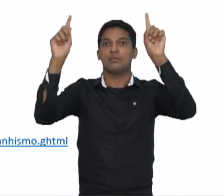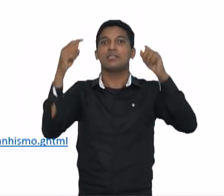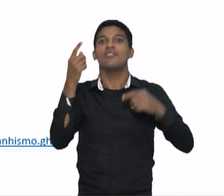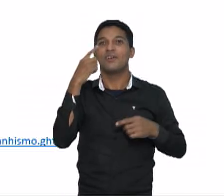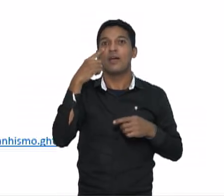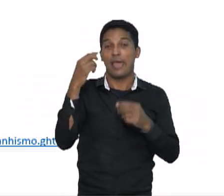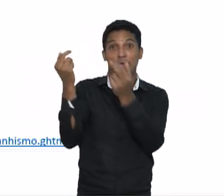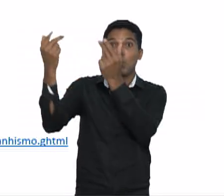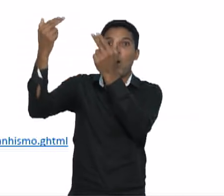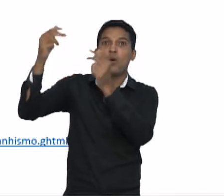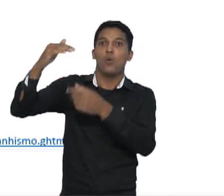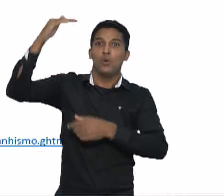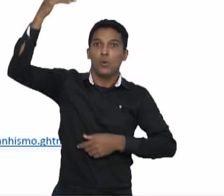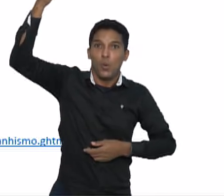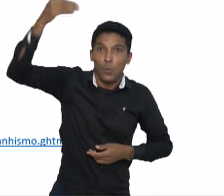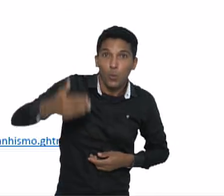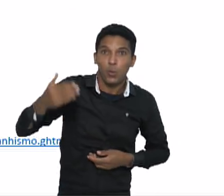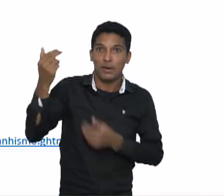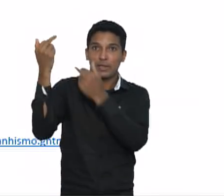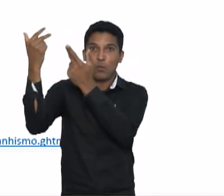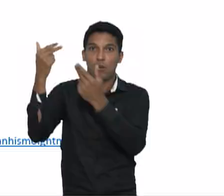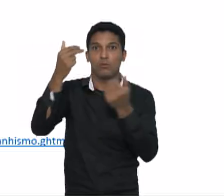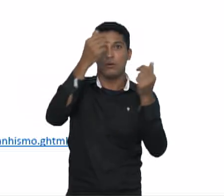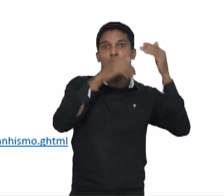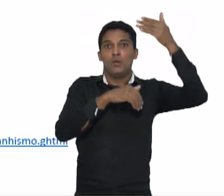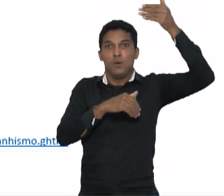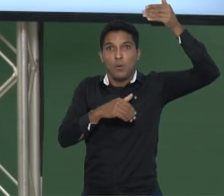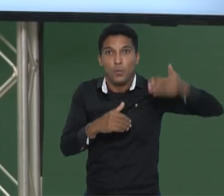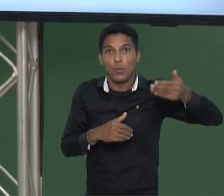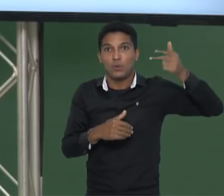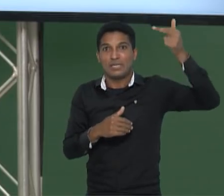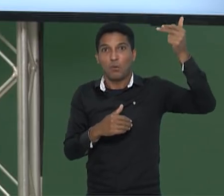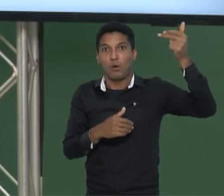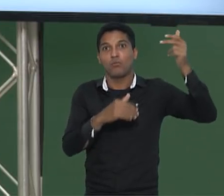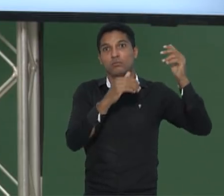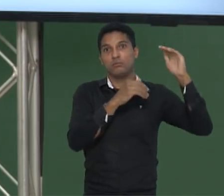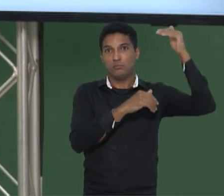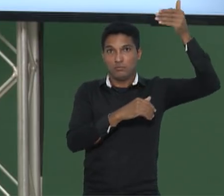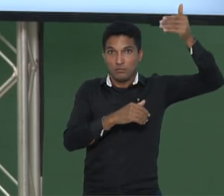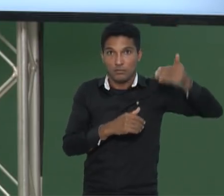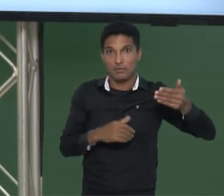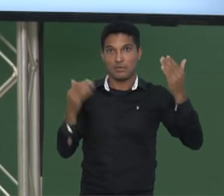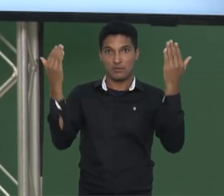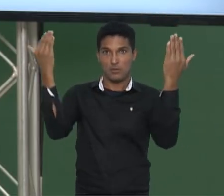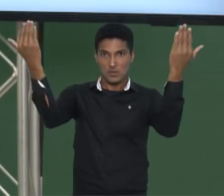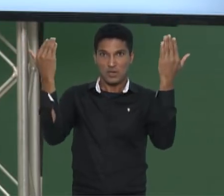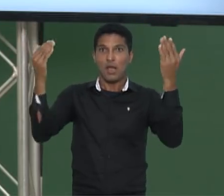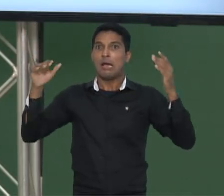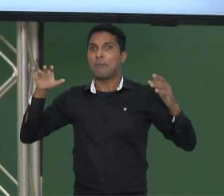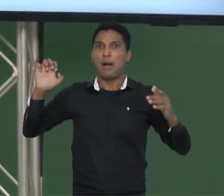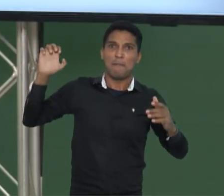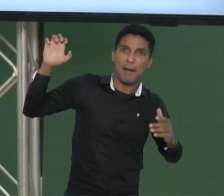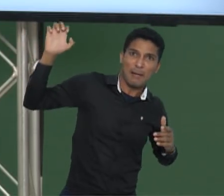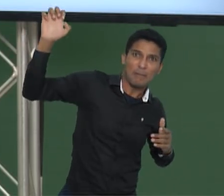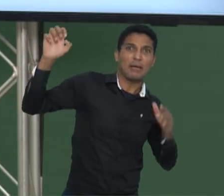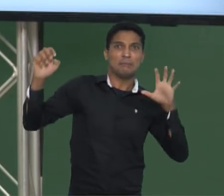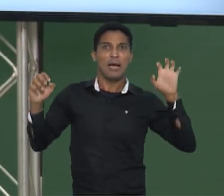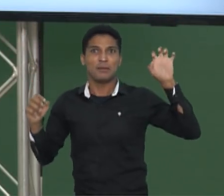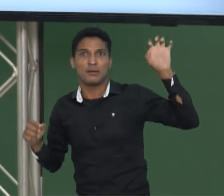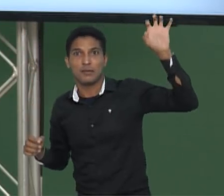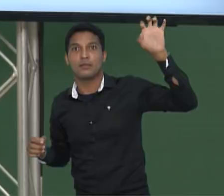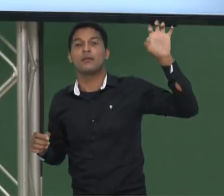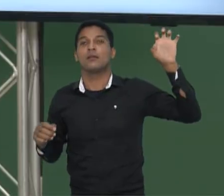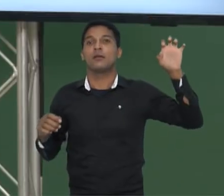estão colocadas exatamente na mesma posição para os dois, nas mesmas distâncias. A parede também tem